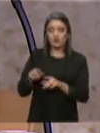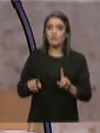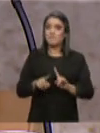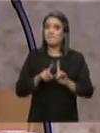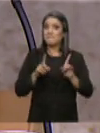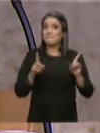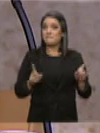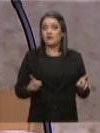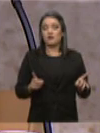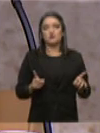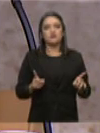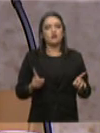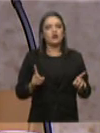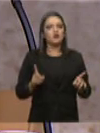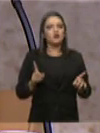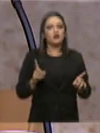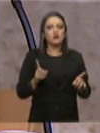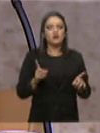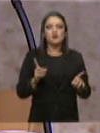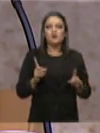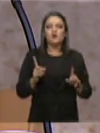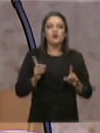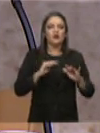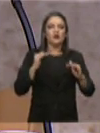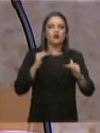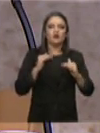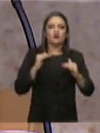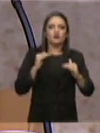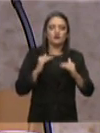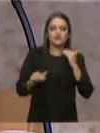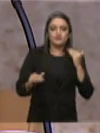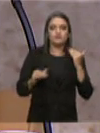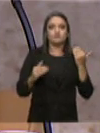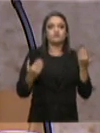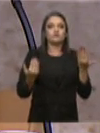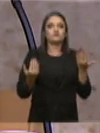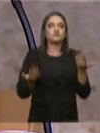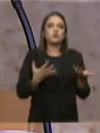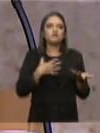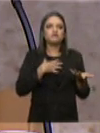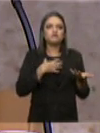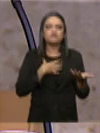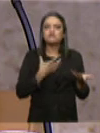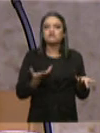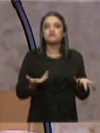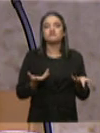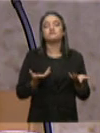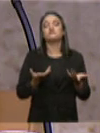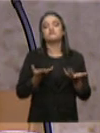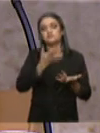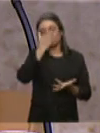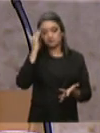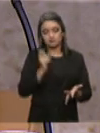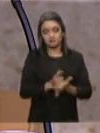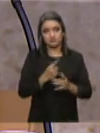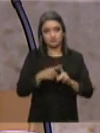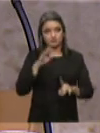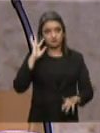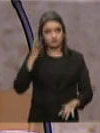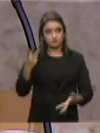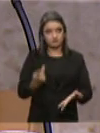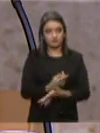rompe com a legítima expectativa dos contribuintes, pois a decisão proferida em